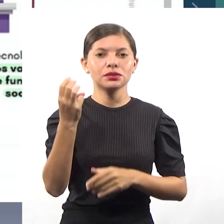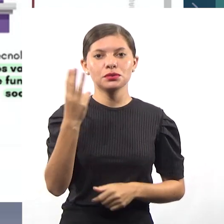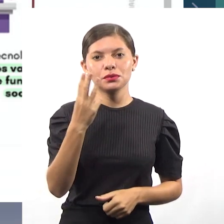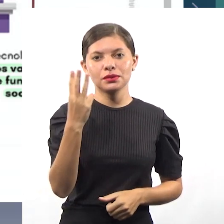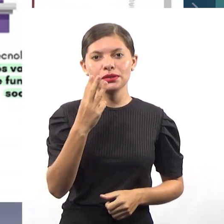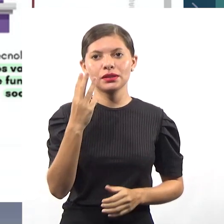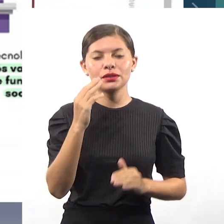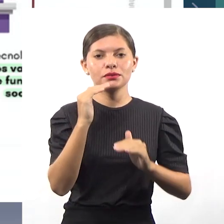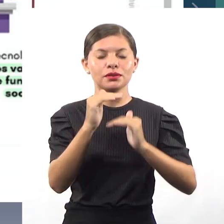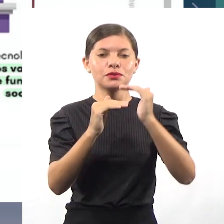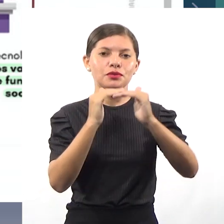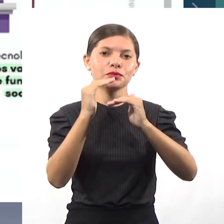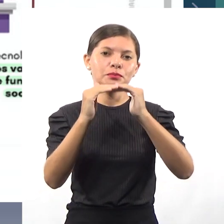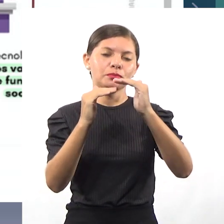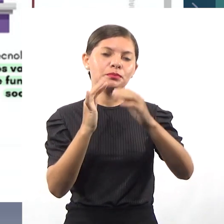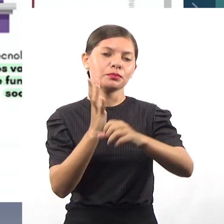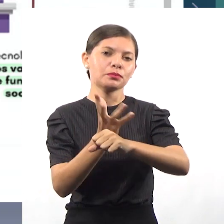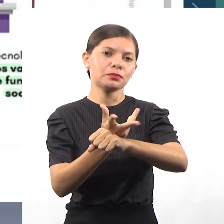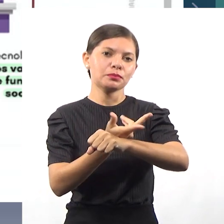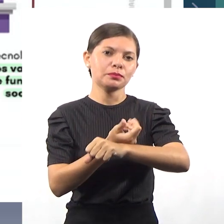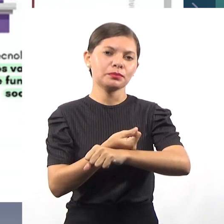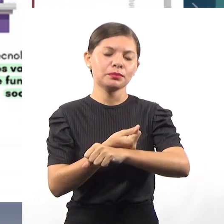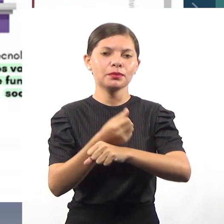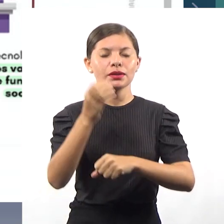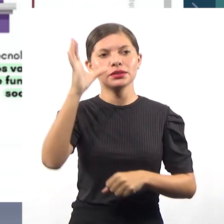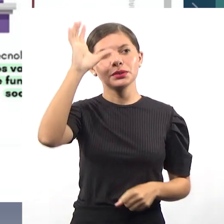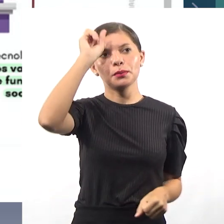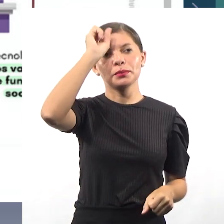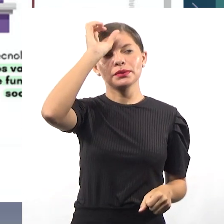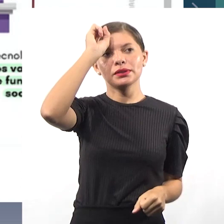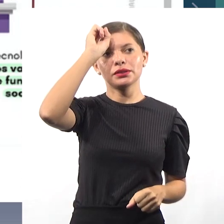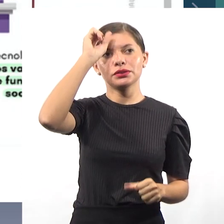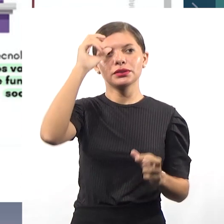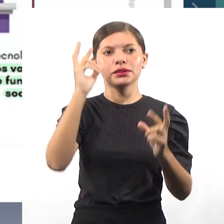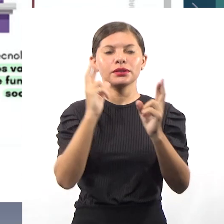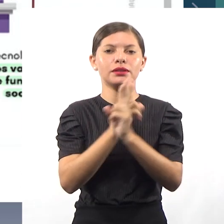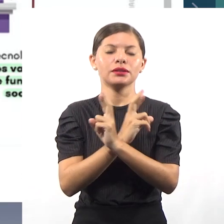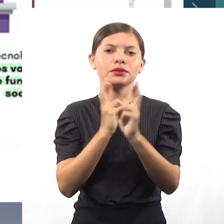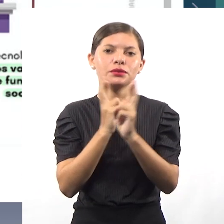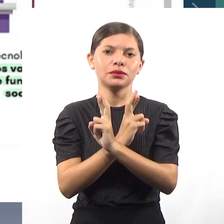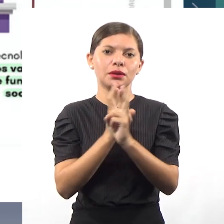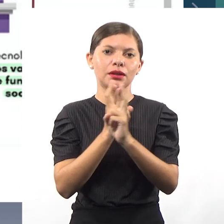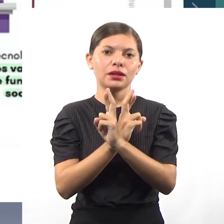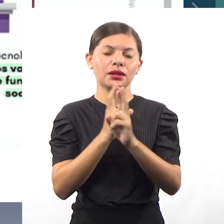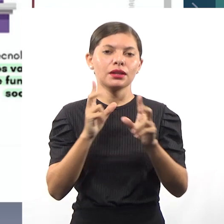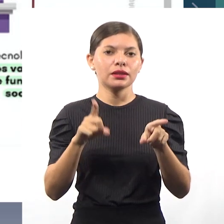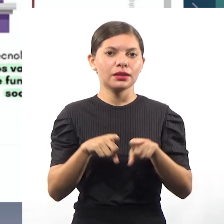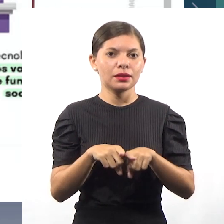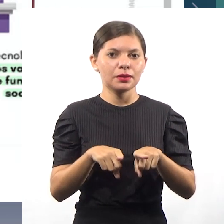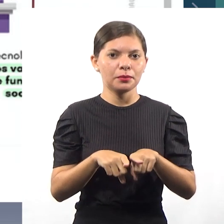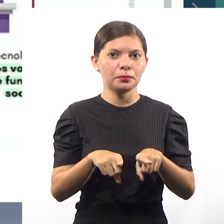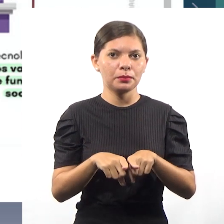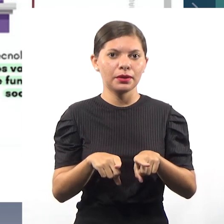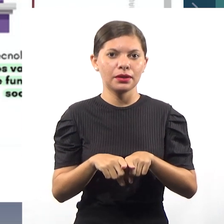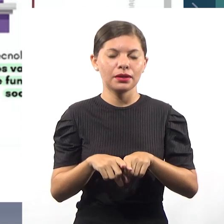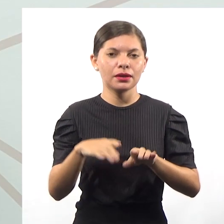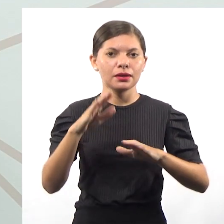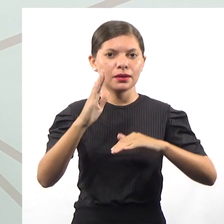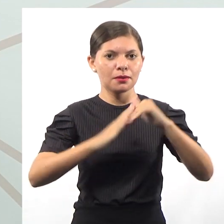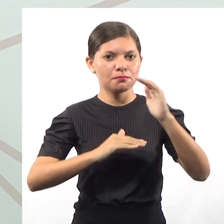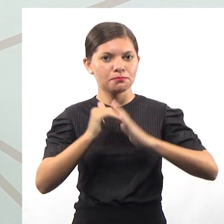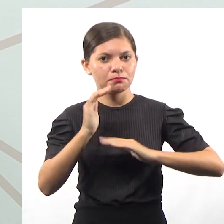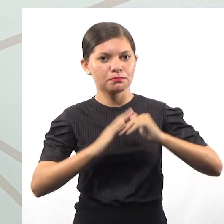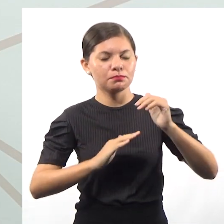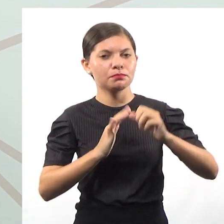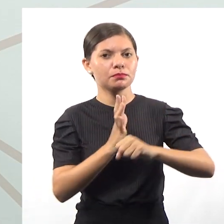inciso 3, que é o desenvolvimento da capacidade de aprendizagem, que vai estar relacionado também a essa